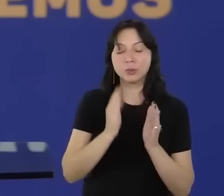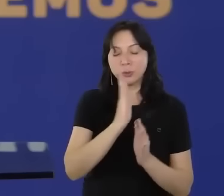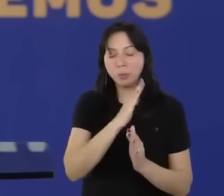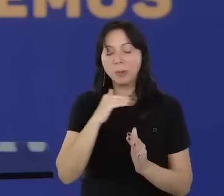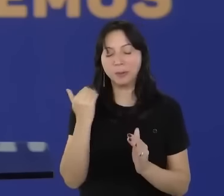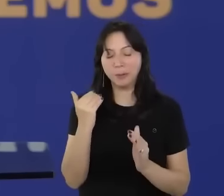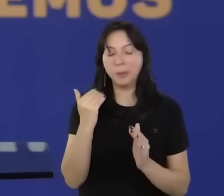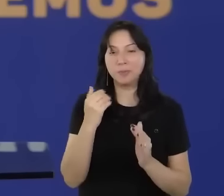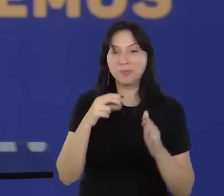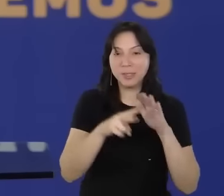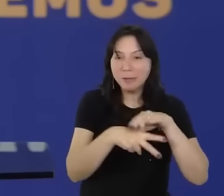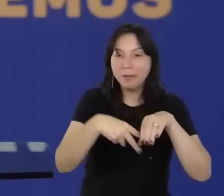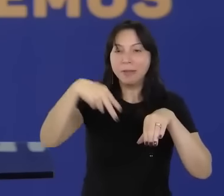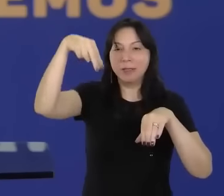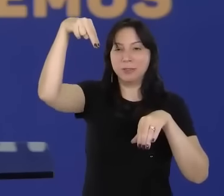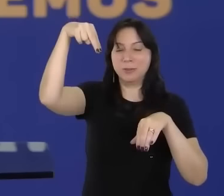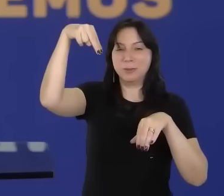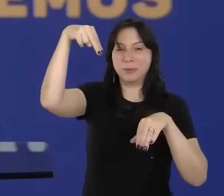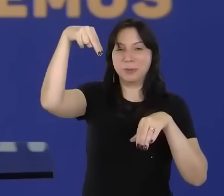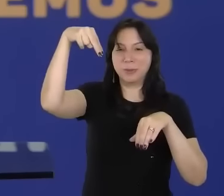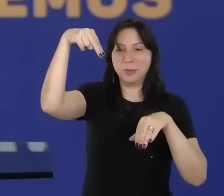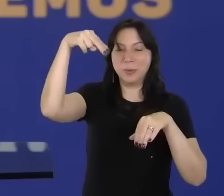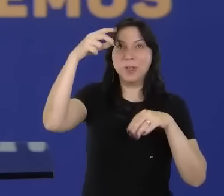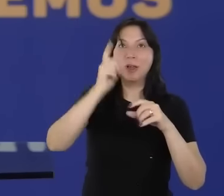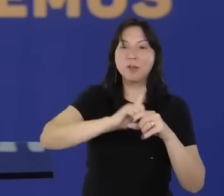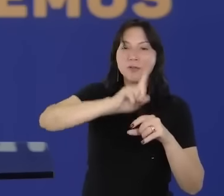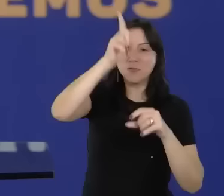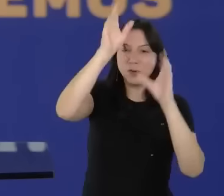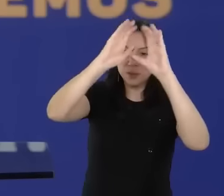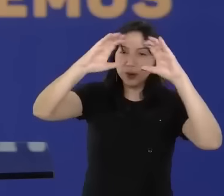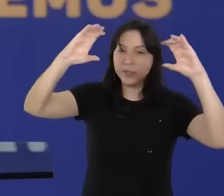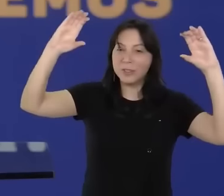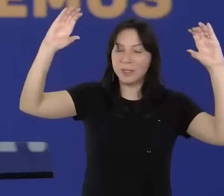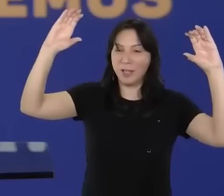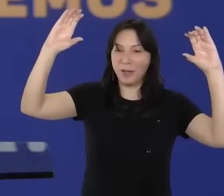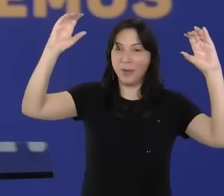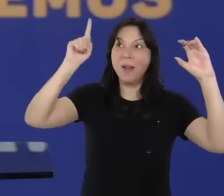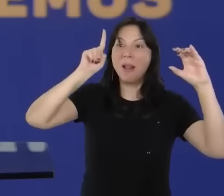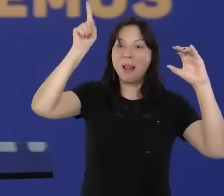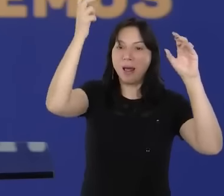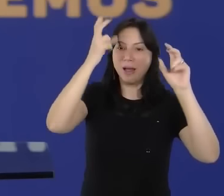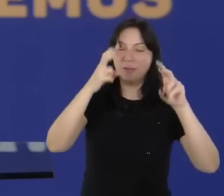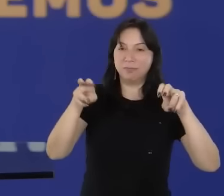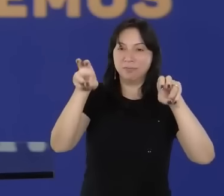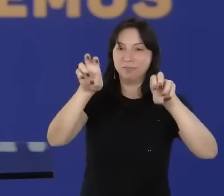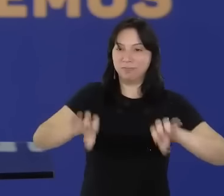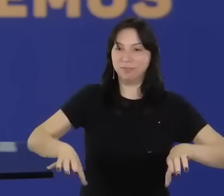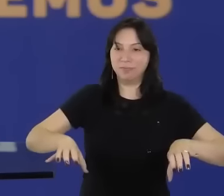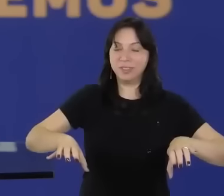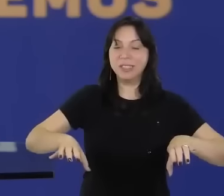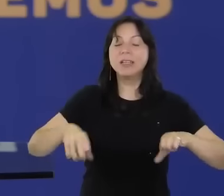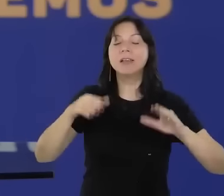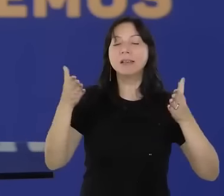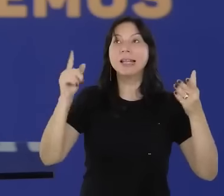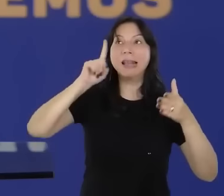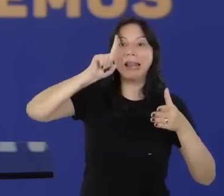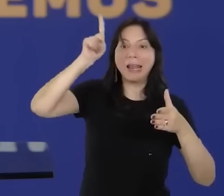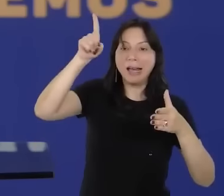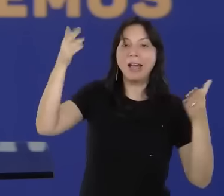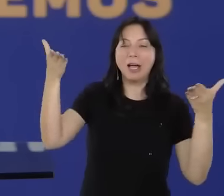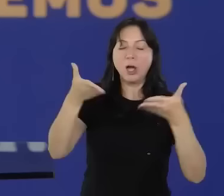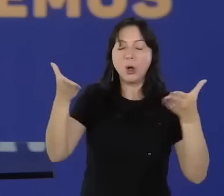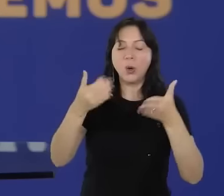morreu ressuscitou voltou pro céu está à destra de Deus e diz a bíblia que ele intercede por nós